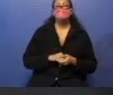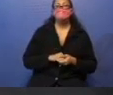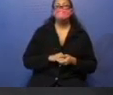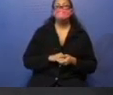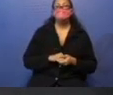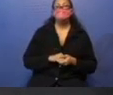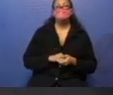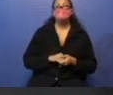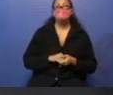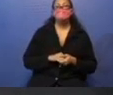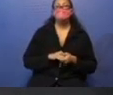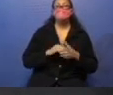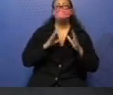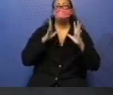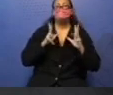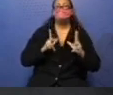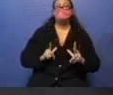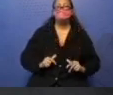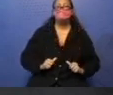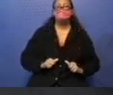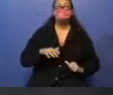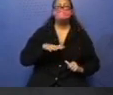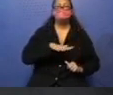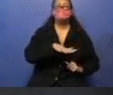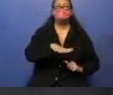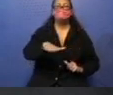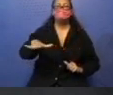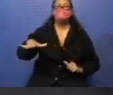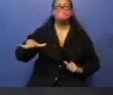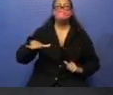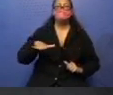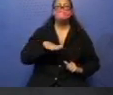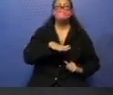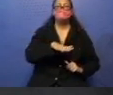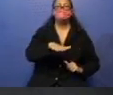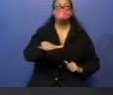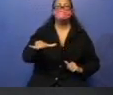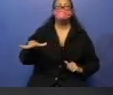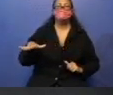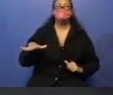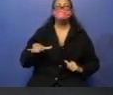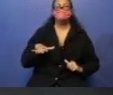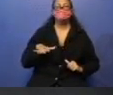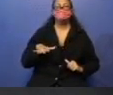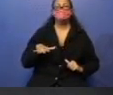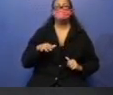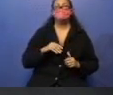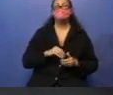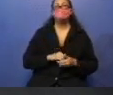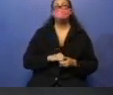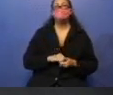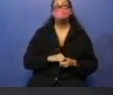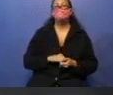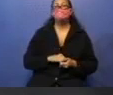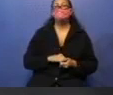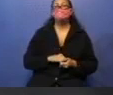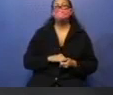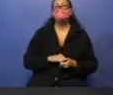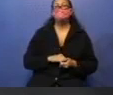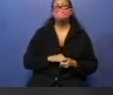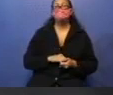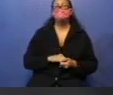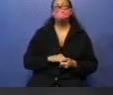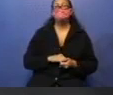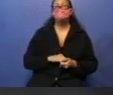Higiene do ambiente. Professora, a senhora pulou uma parte. Pulei, daqui a pouco a gente vai voltar na parte que a